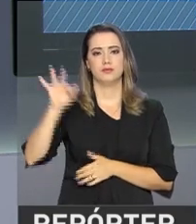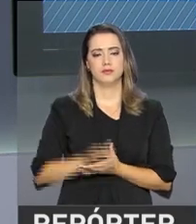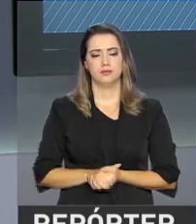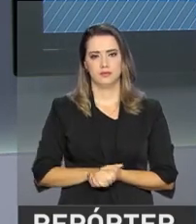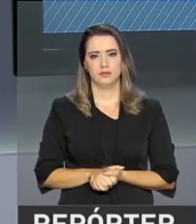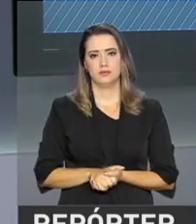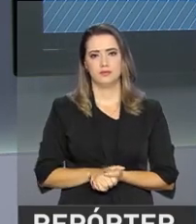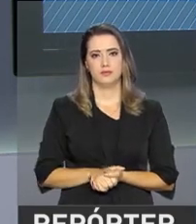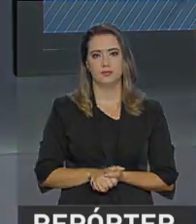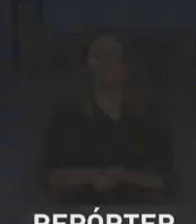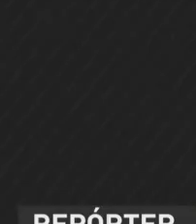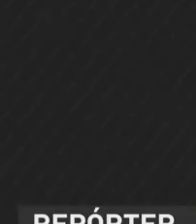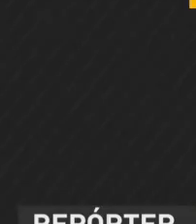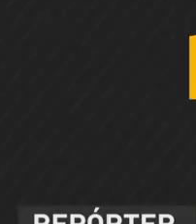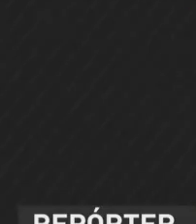do governo federal